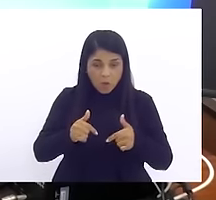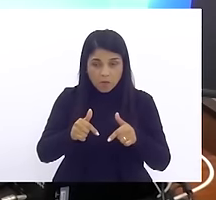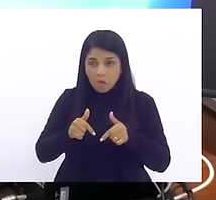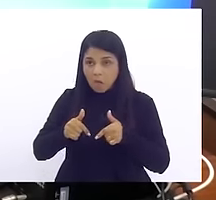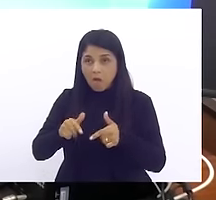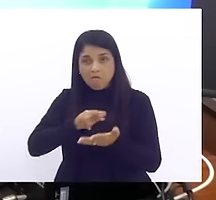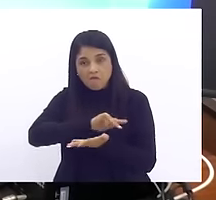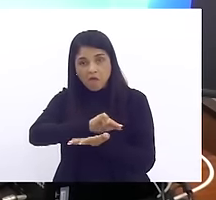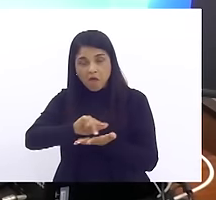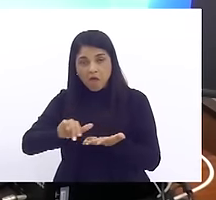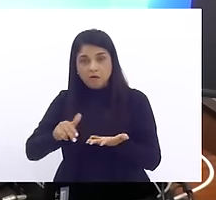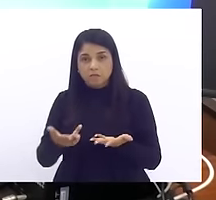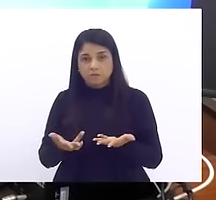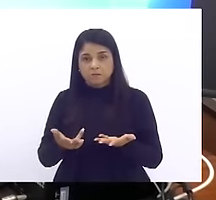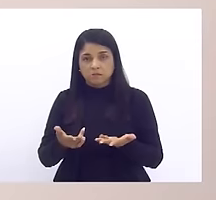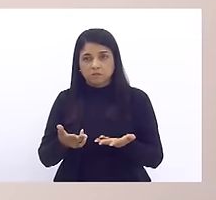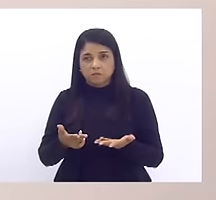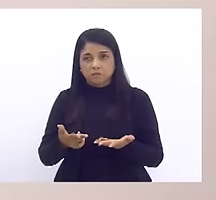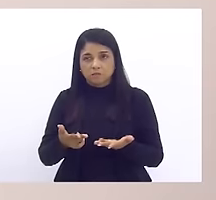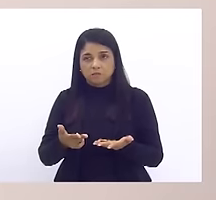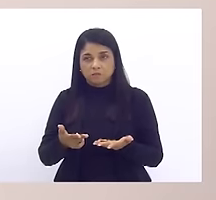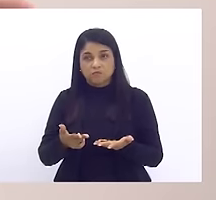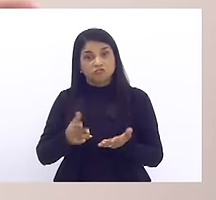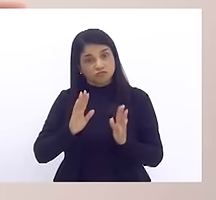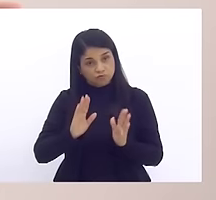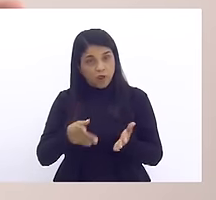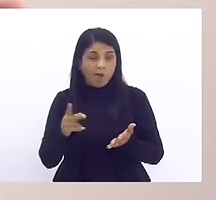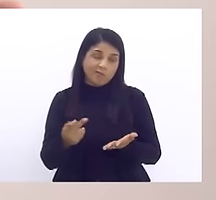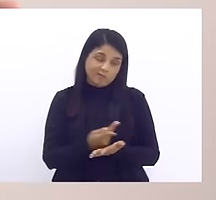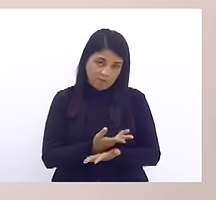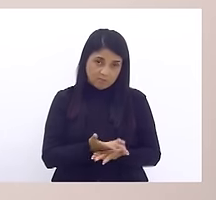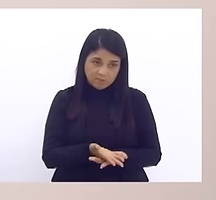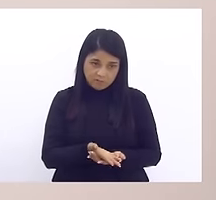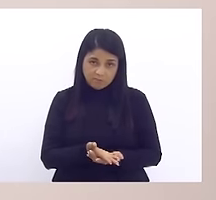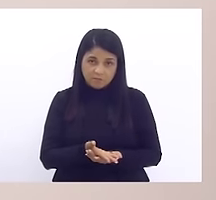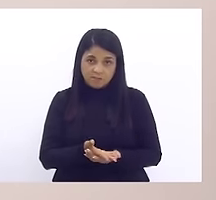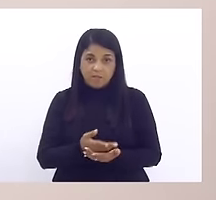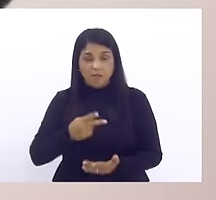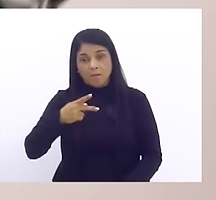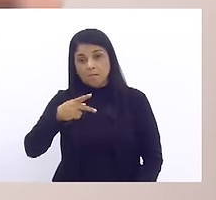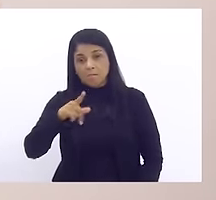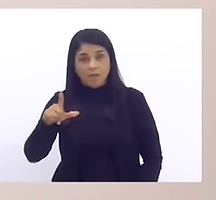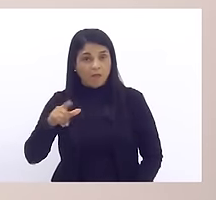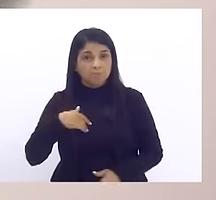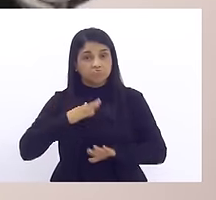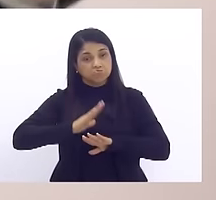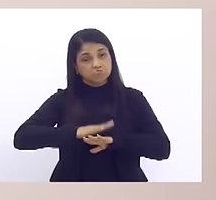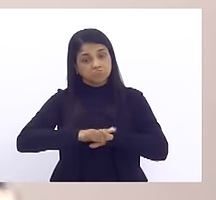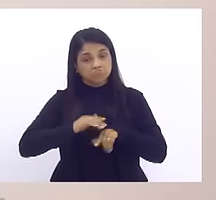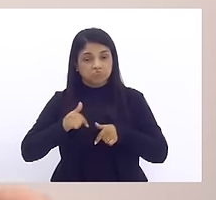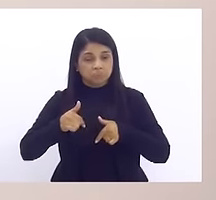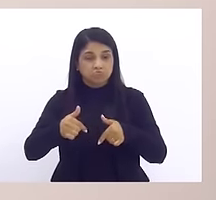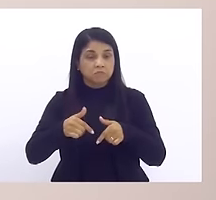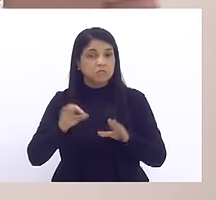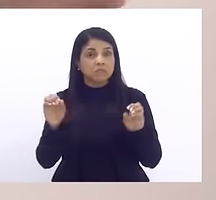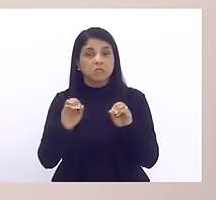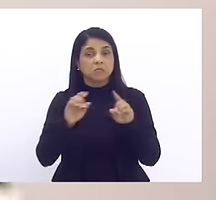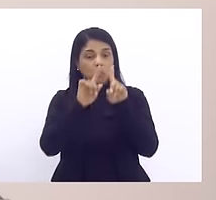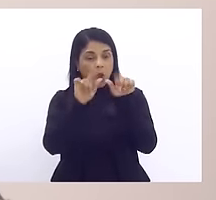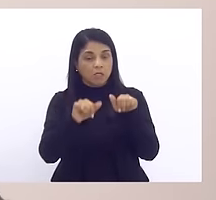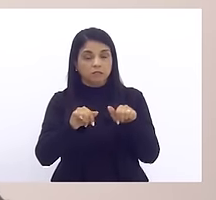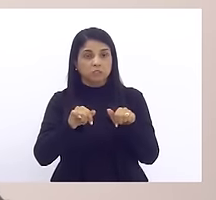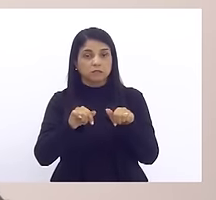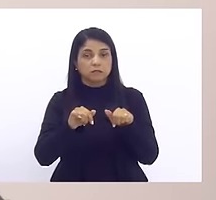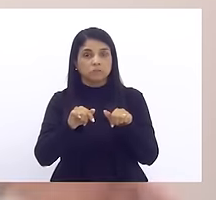feita por você não o que já acontece ele vai fazer a operação por conta própria sem a gente nenhum do dedo sem a